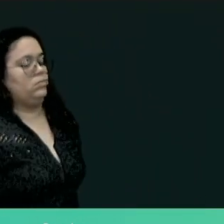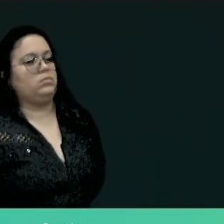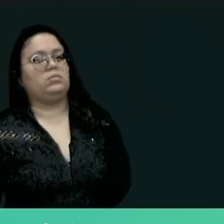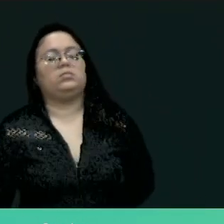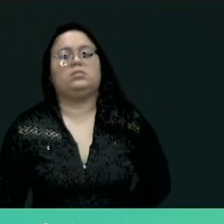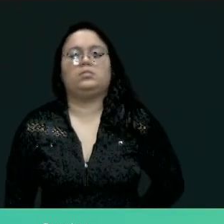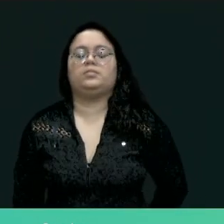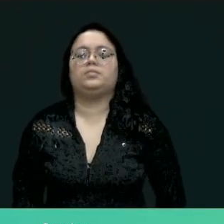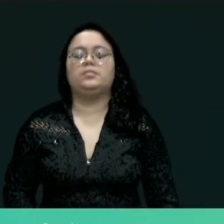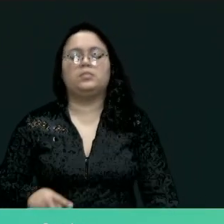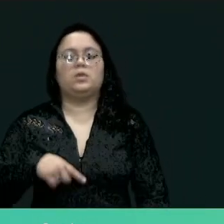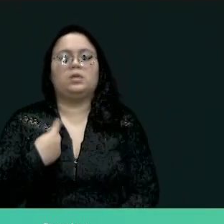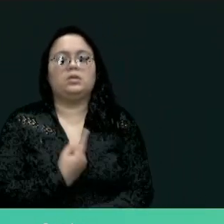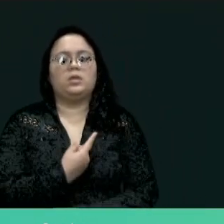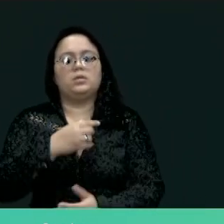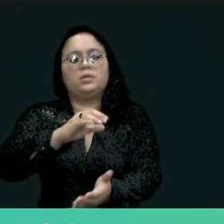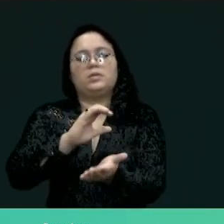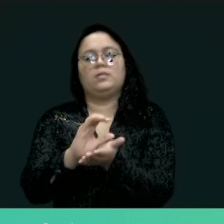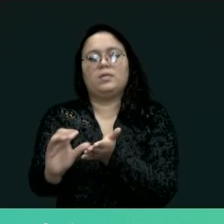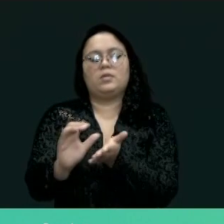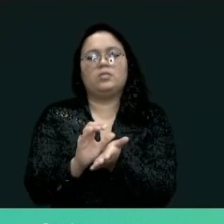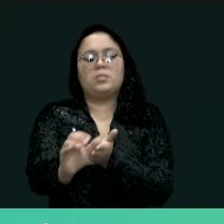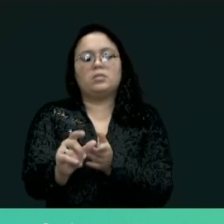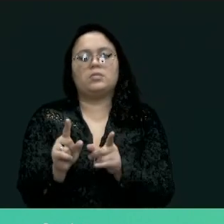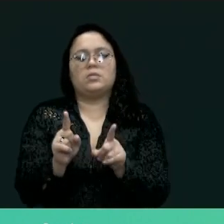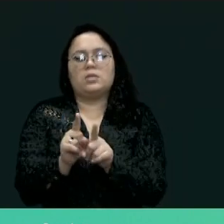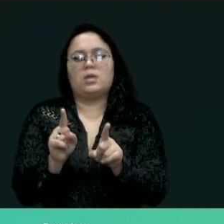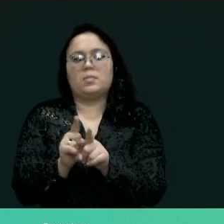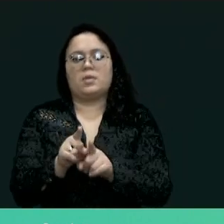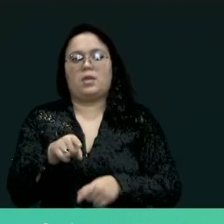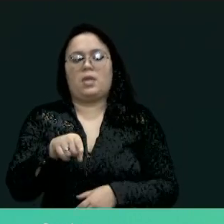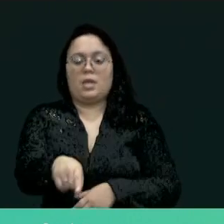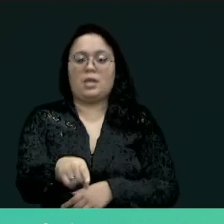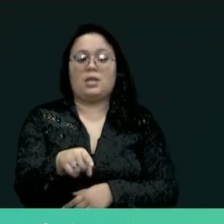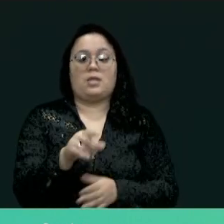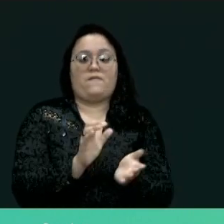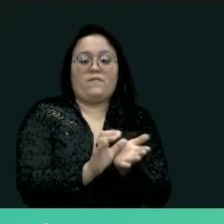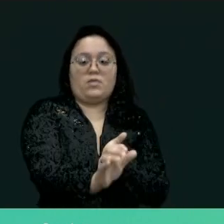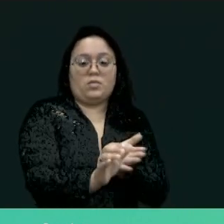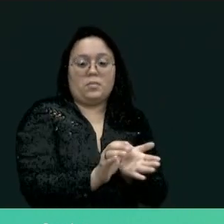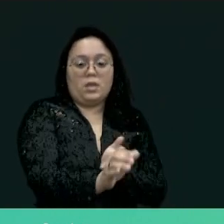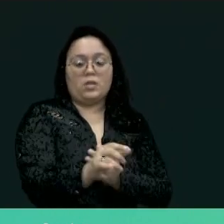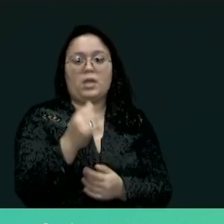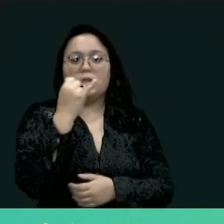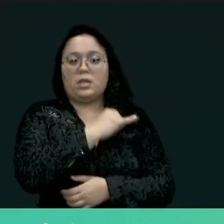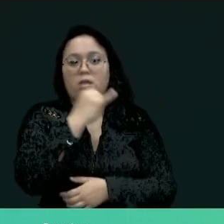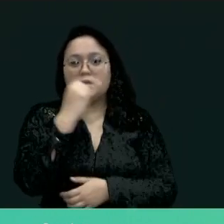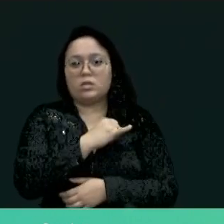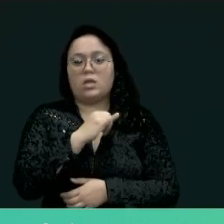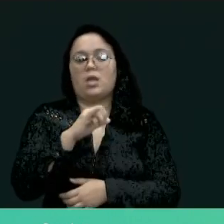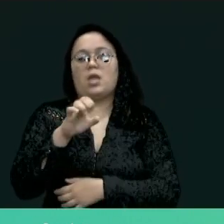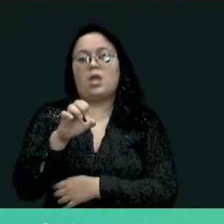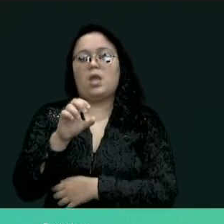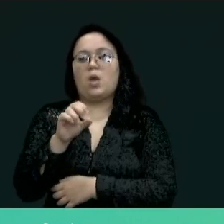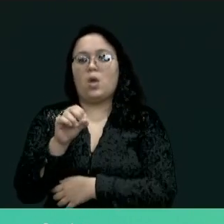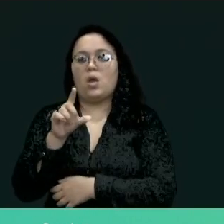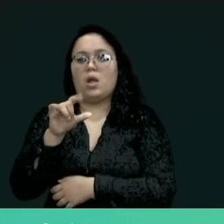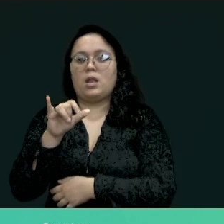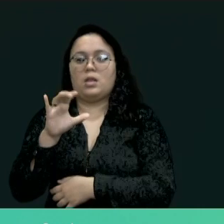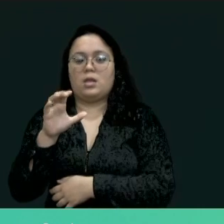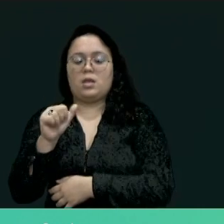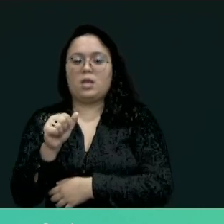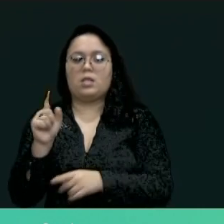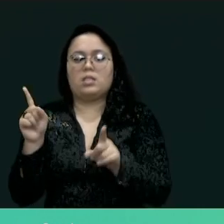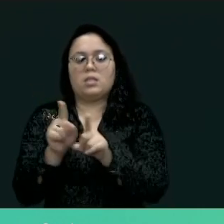renováveis é virtuoso e que os investimentos em energia eólica também serão